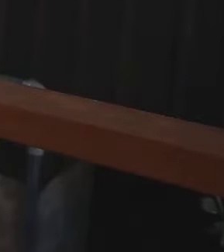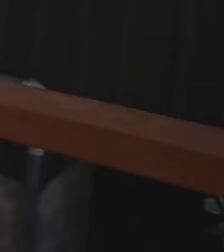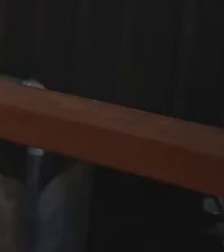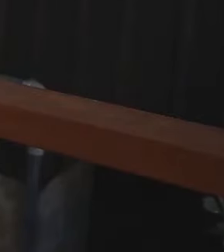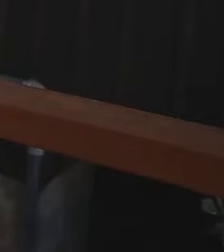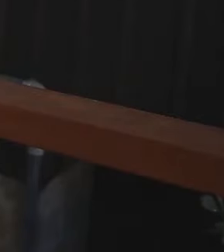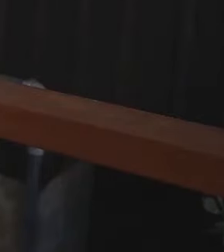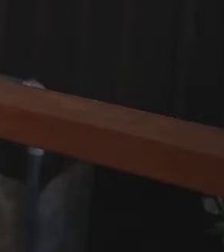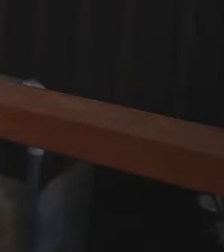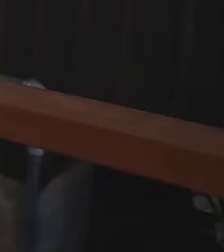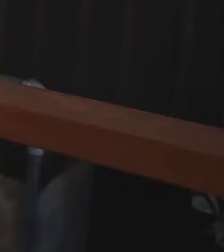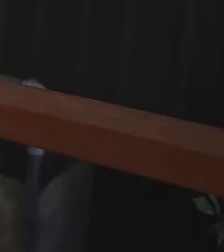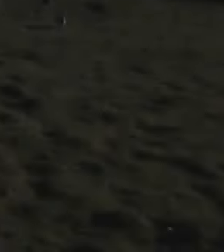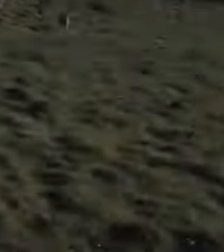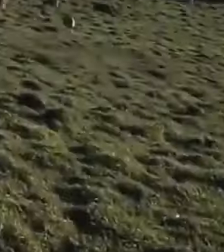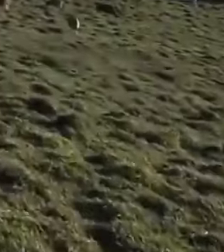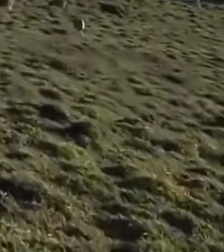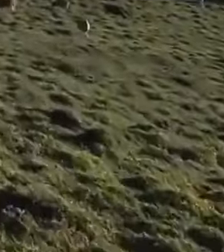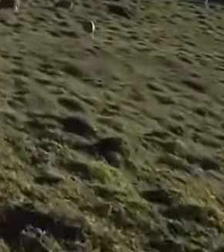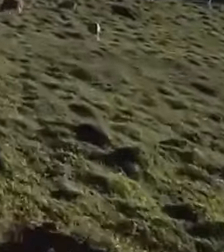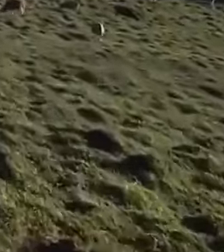vê até mais